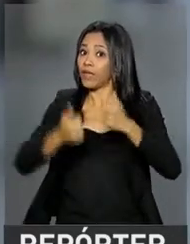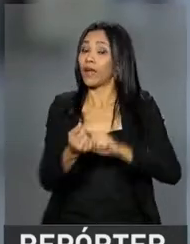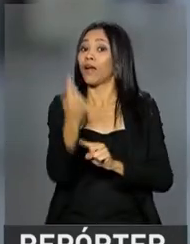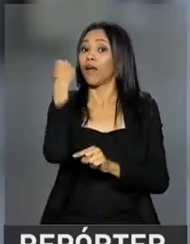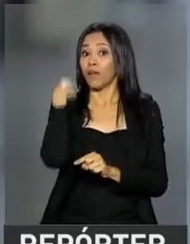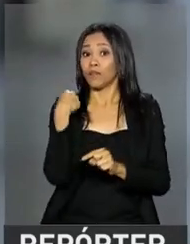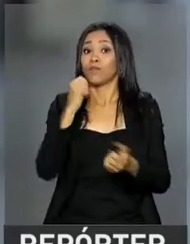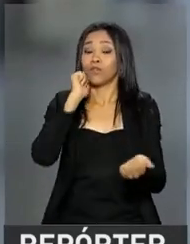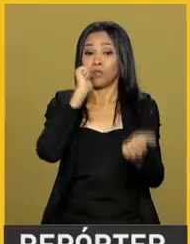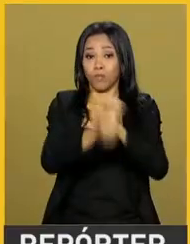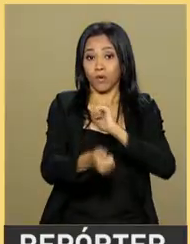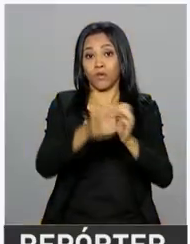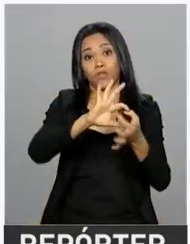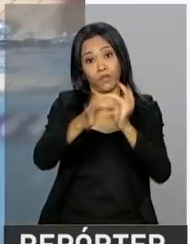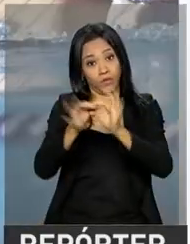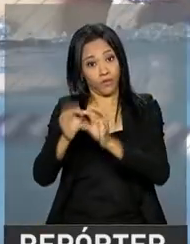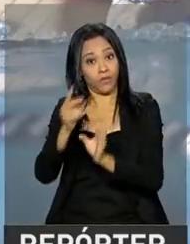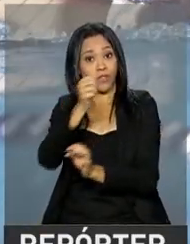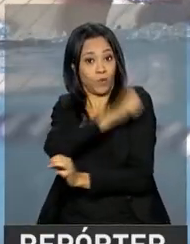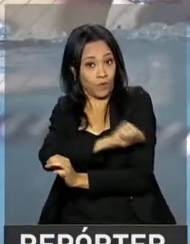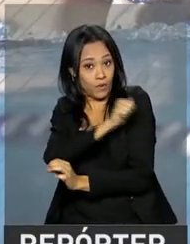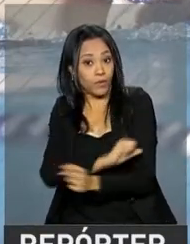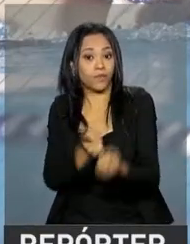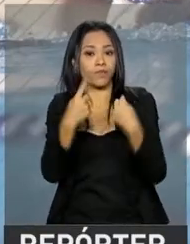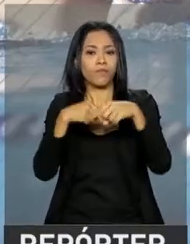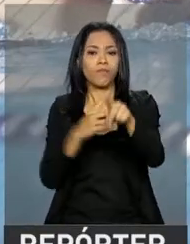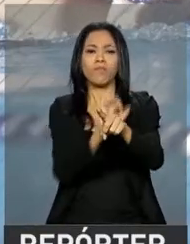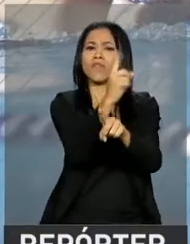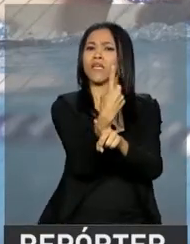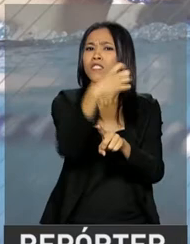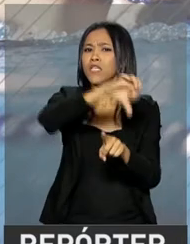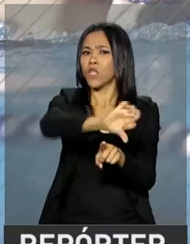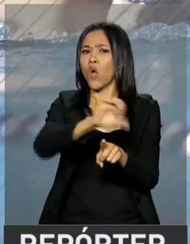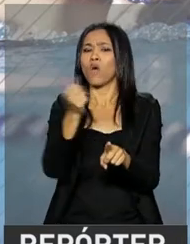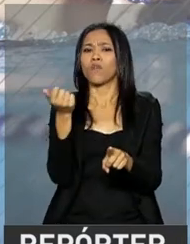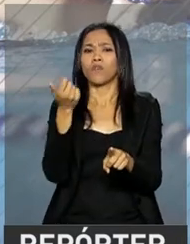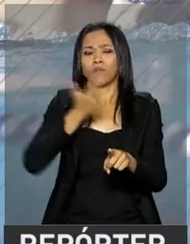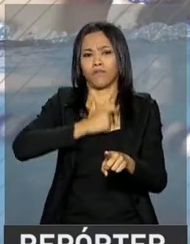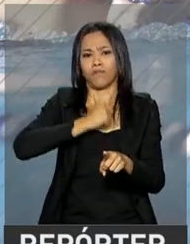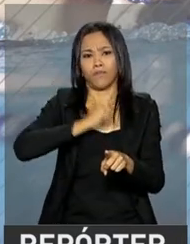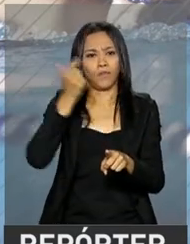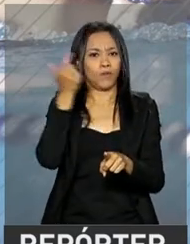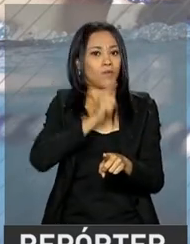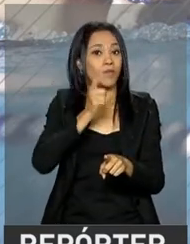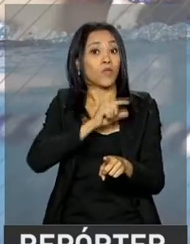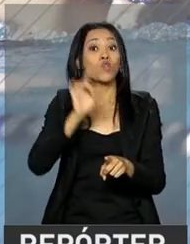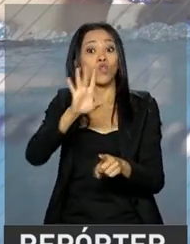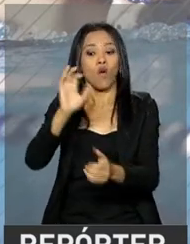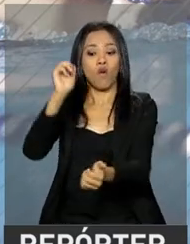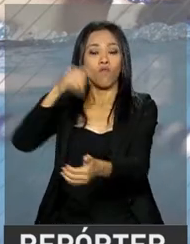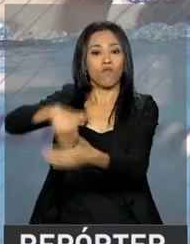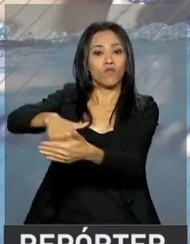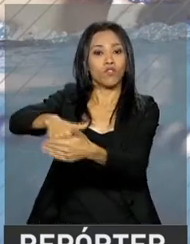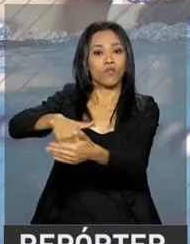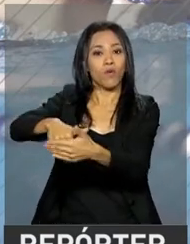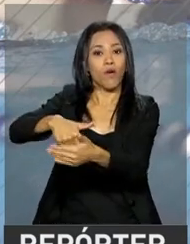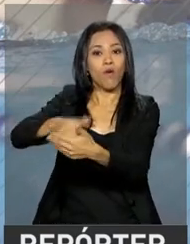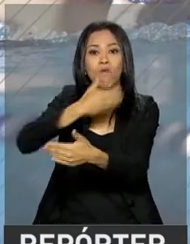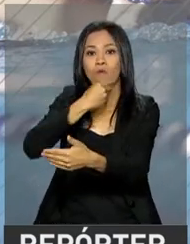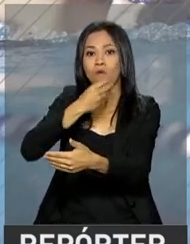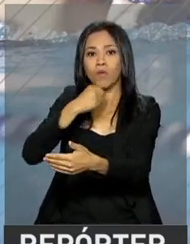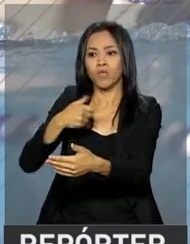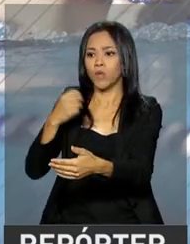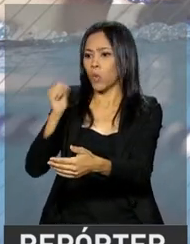2016 das 19 medalhas olímpicas conquistadas pelo brasil só do futebol masculino não tinha